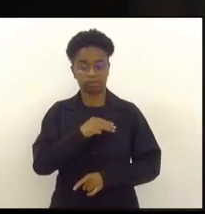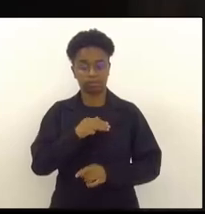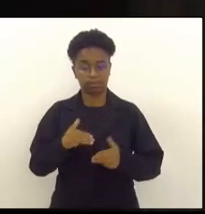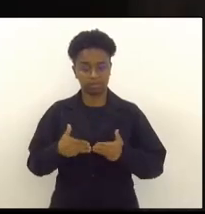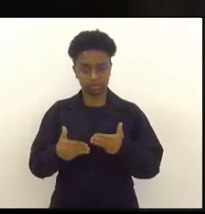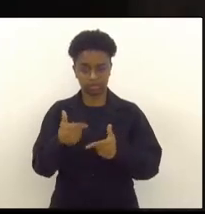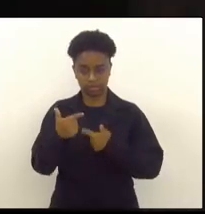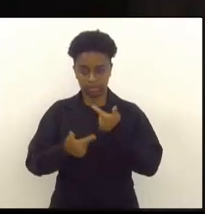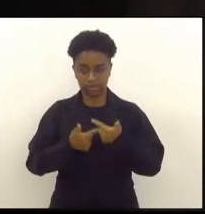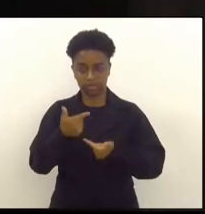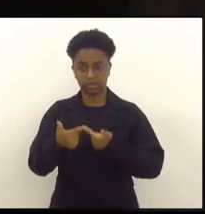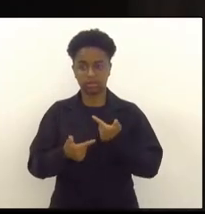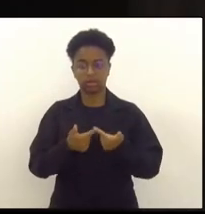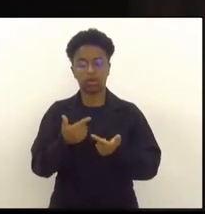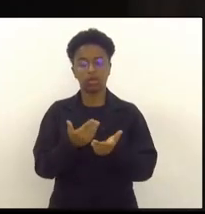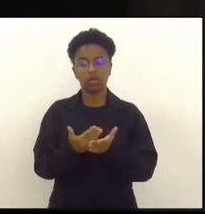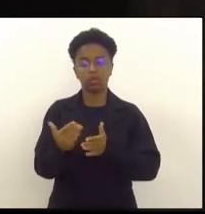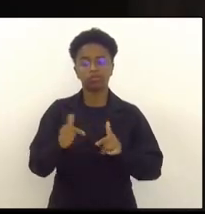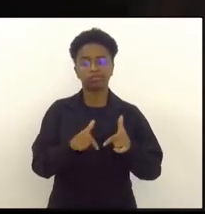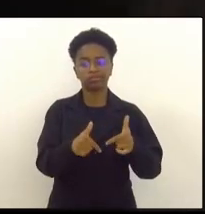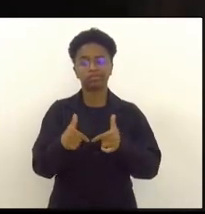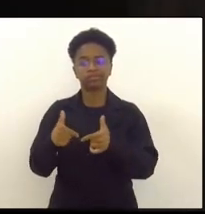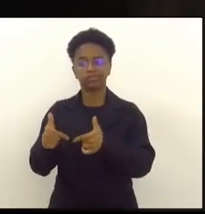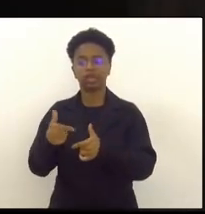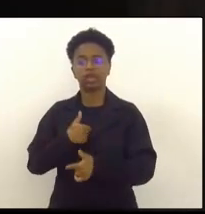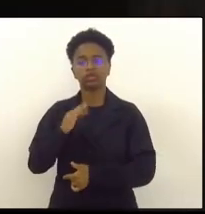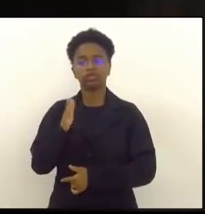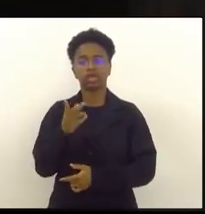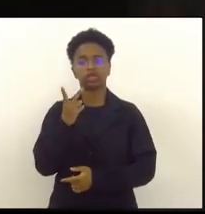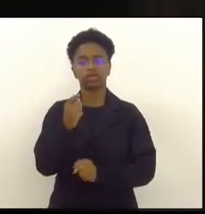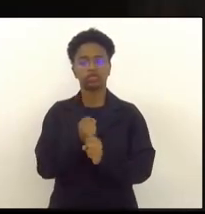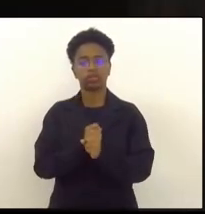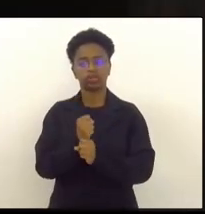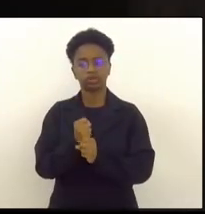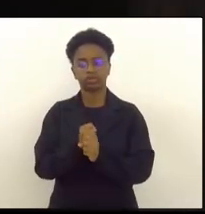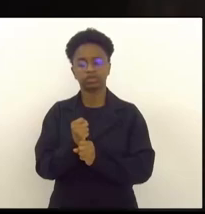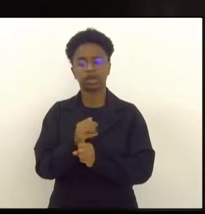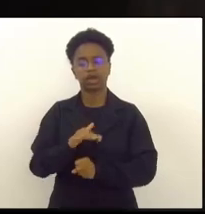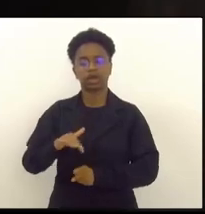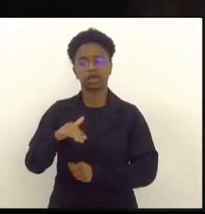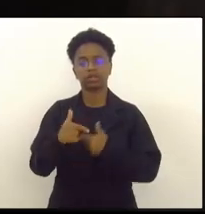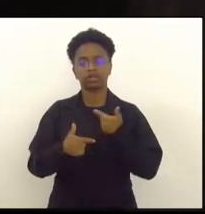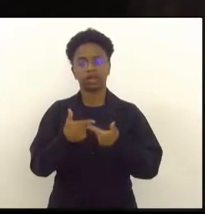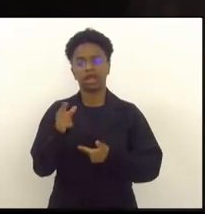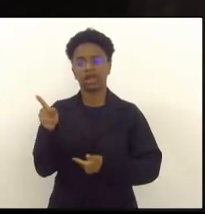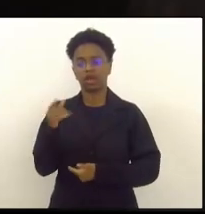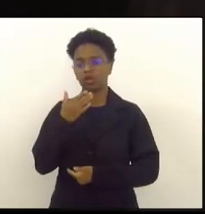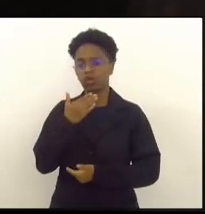trabalho. O Ministério Público, eu estou 2 anos no trabalho, a doutora Sirlene começou lá